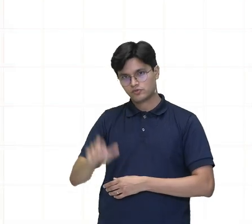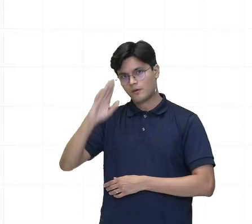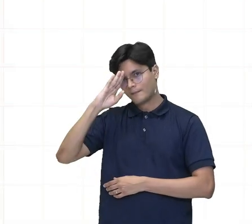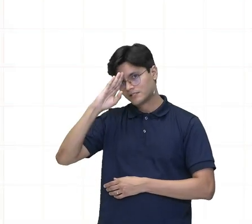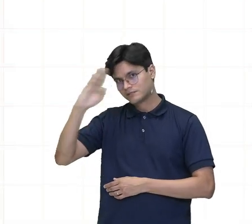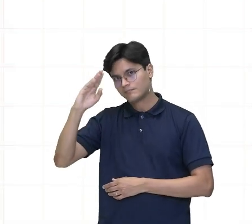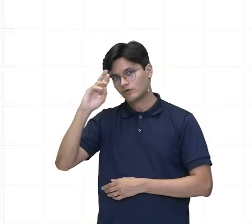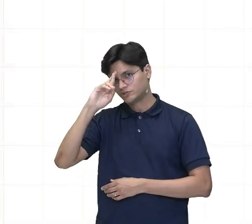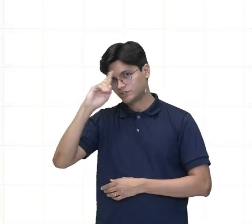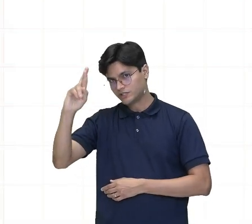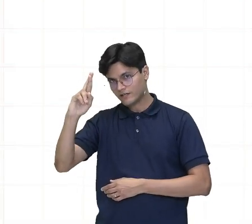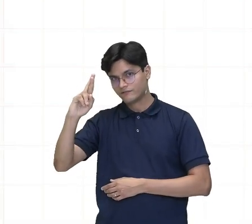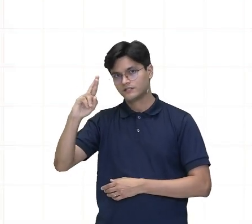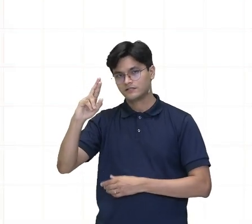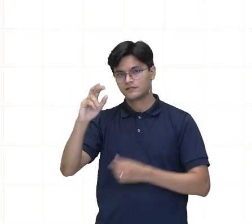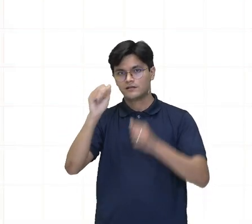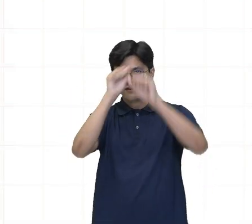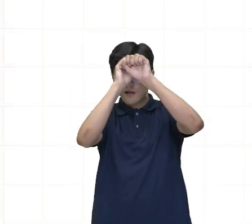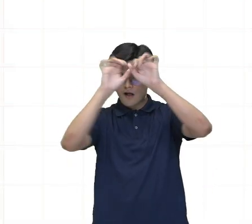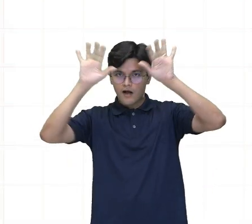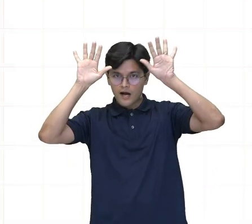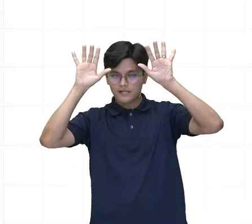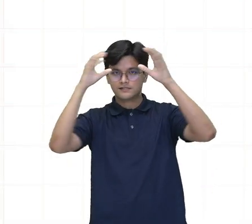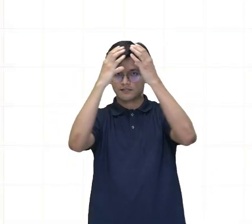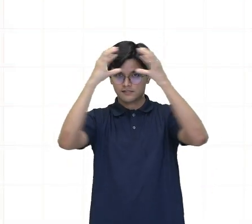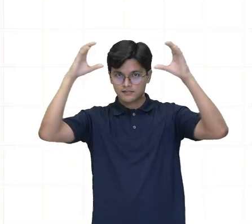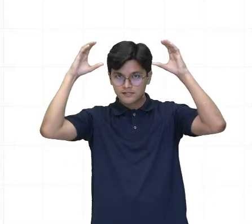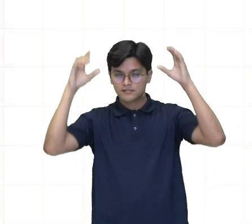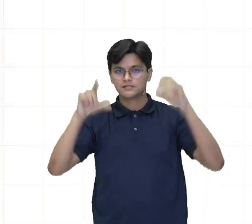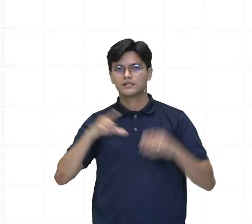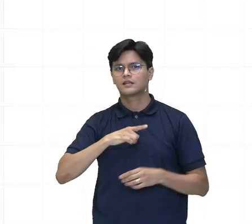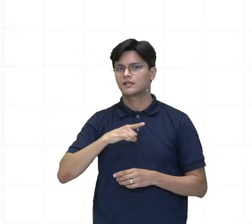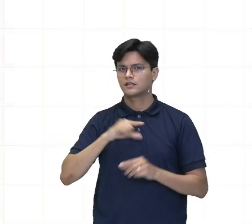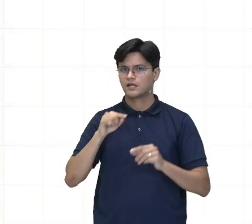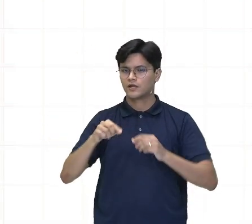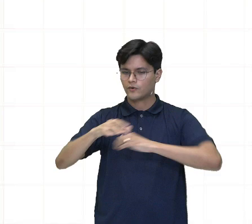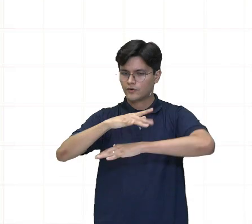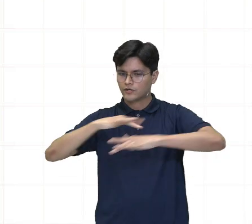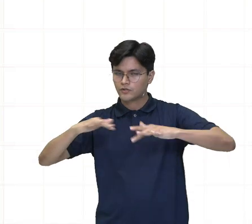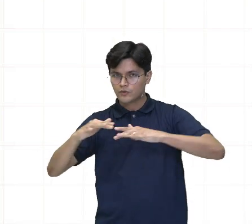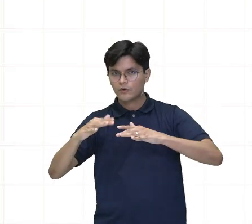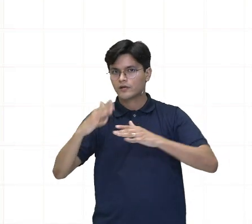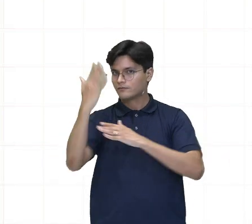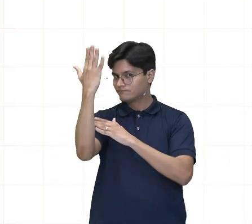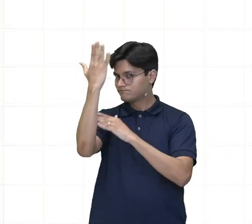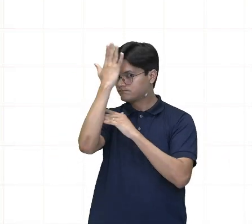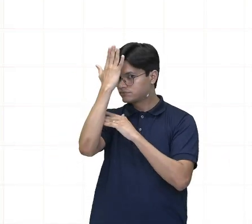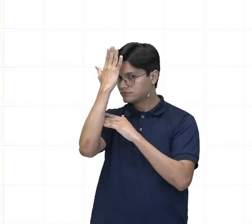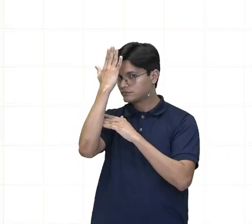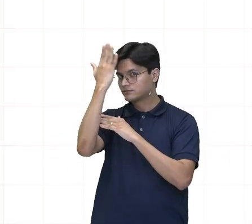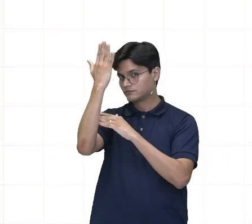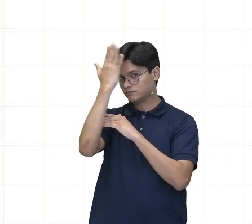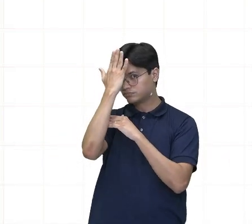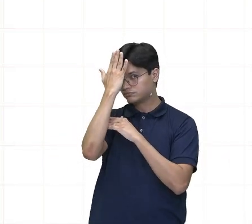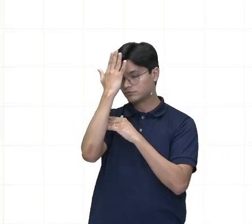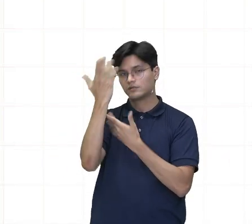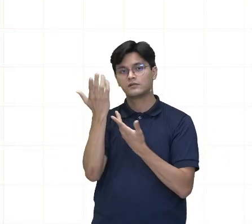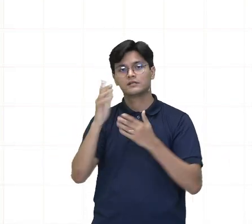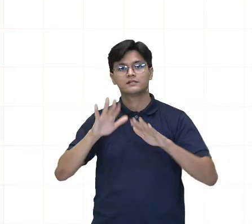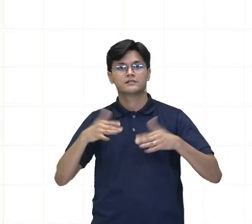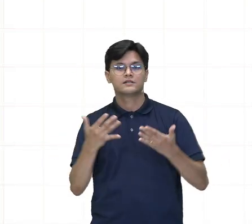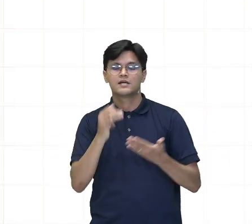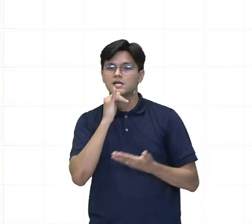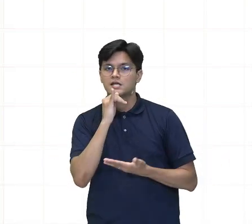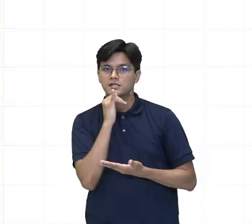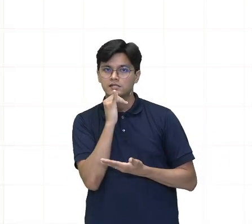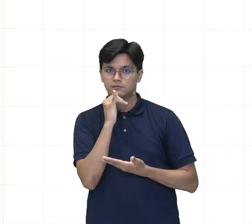cacique, né? Vale lembrar que os cambebas tinham um ritual de achatamento da cabeça. Quando as crianças